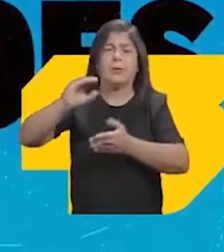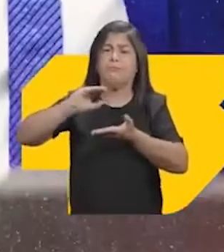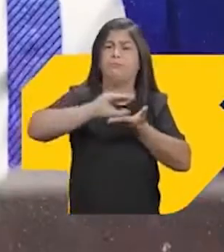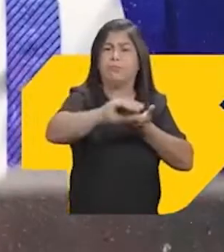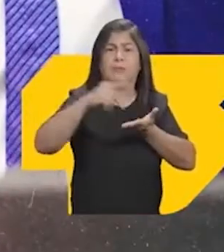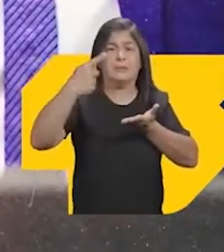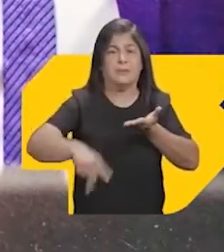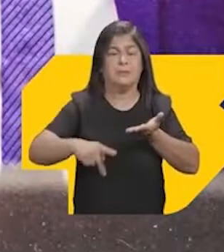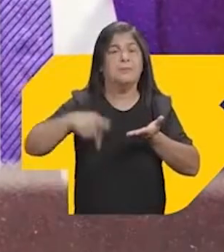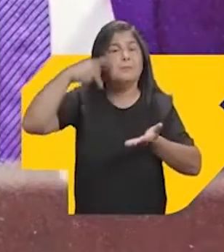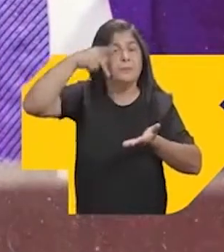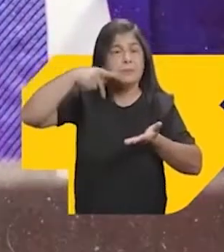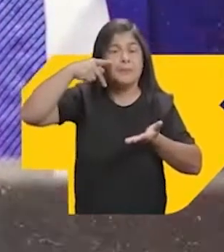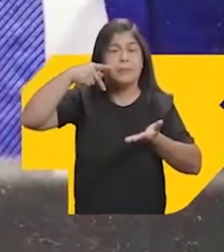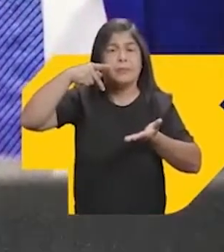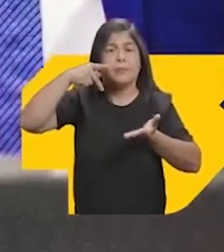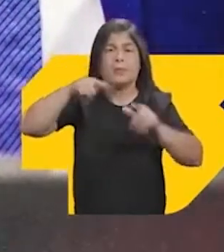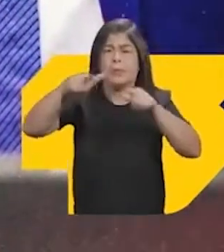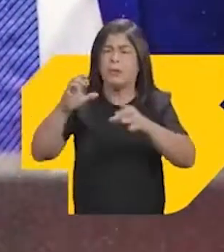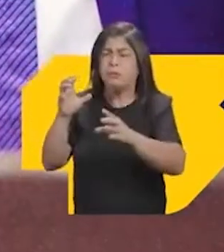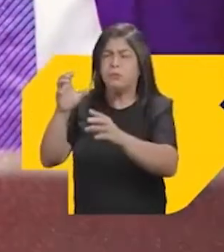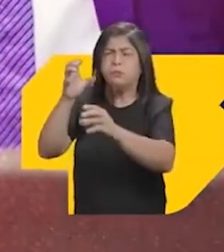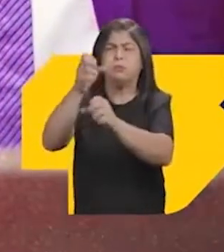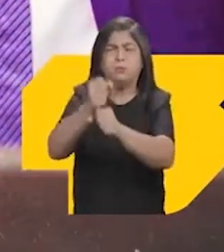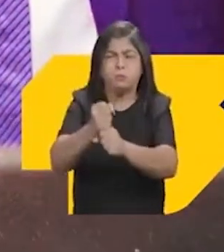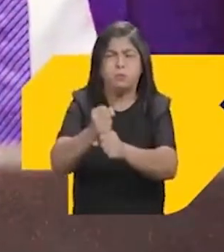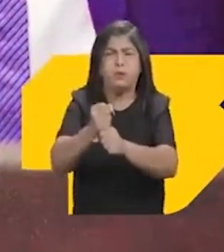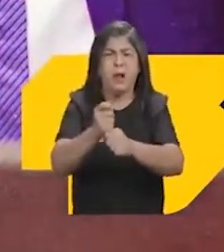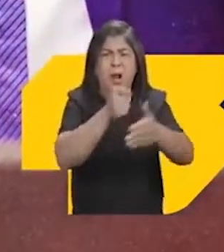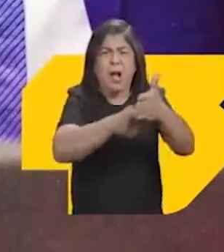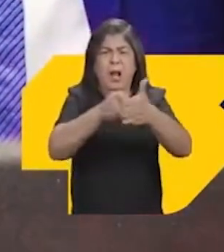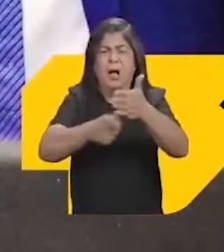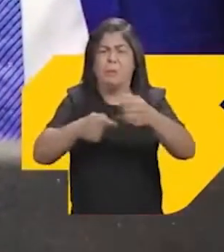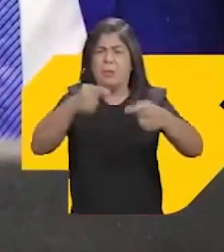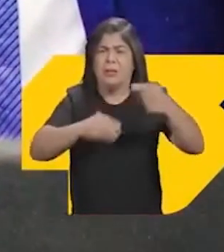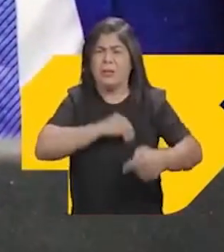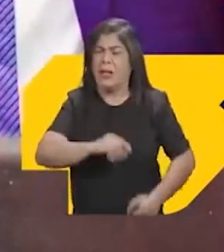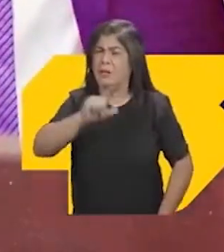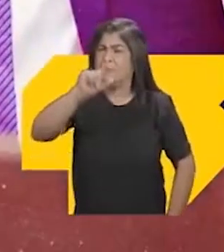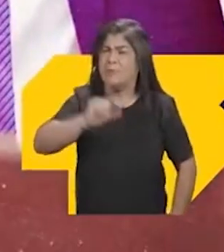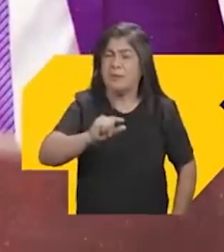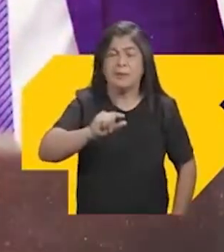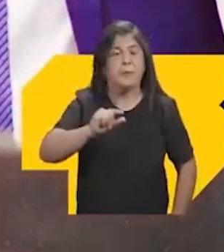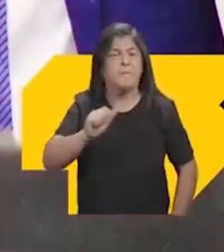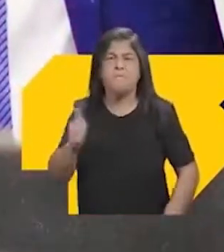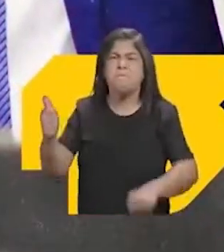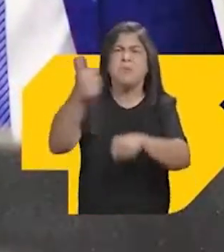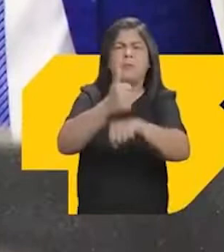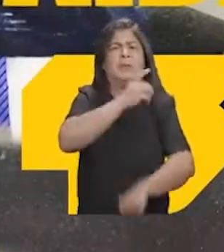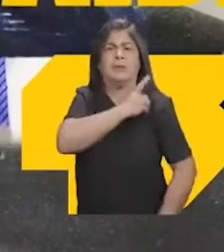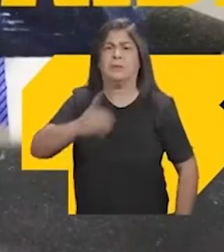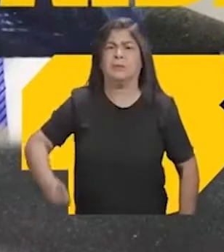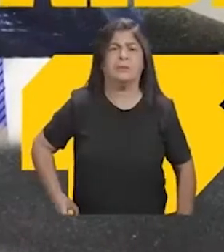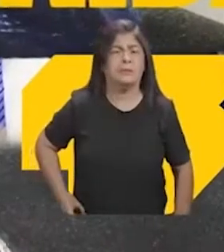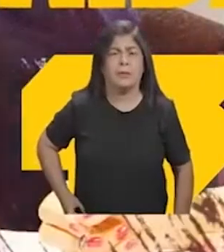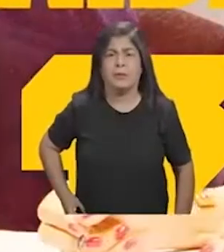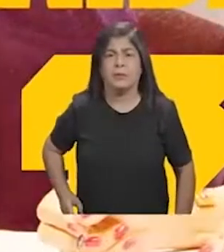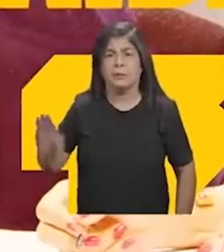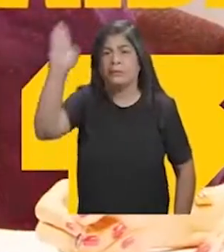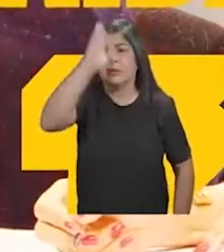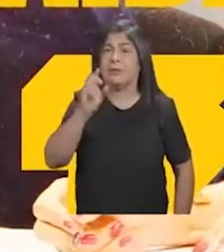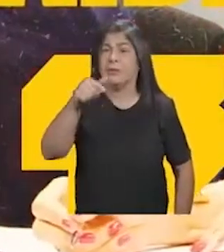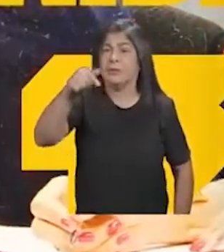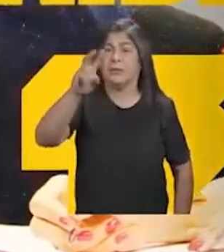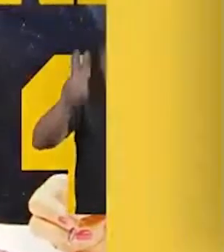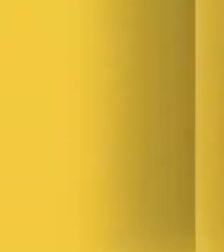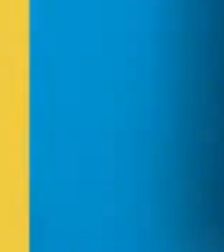Paraíba. Graças a todo esse trabalho e ao combate aos privilégios, Pedro foi eleito o melhor deputado do Brasil e 7 vezes